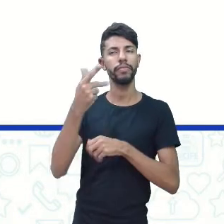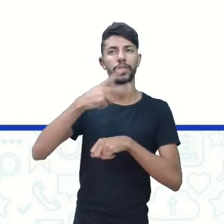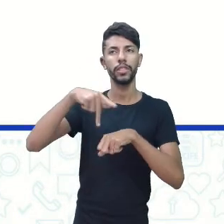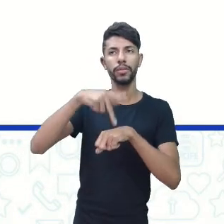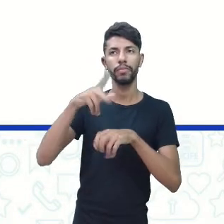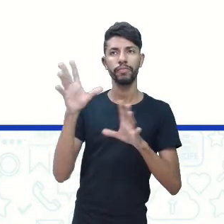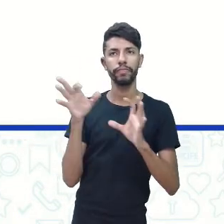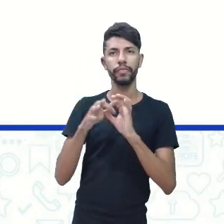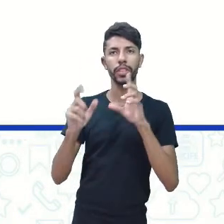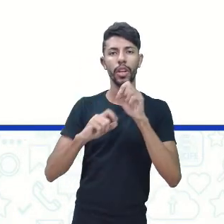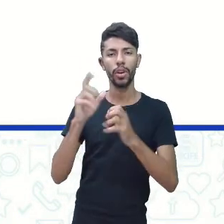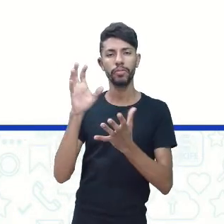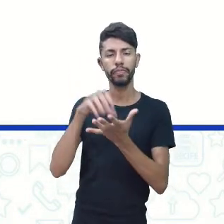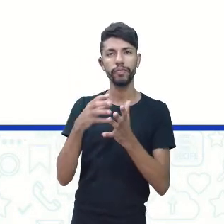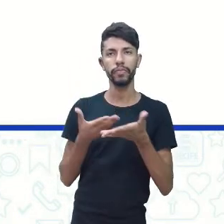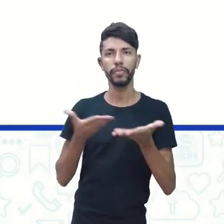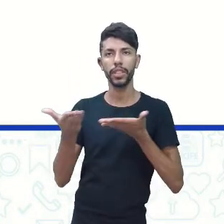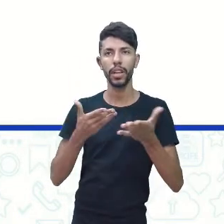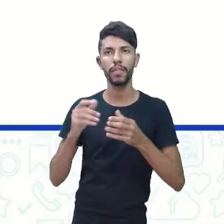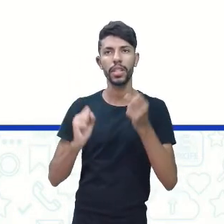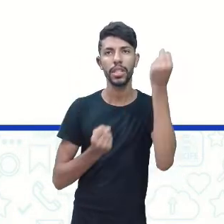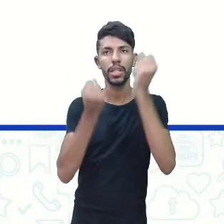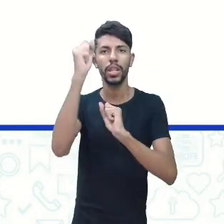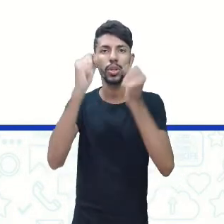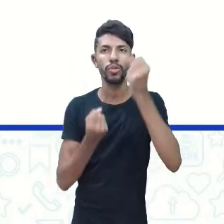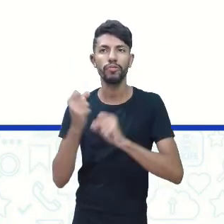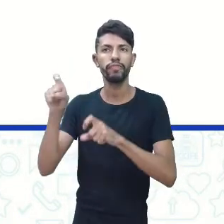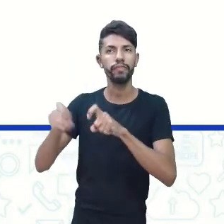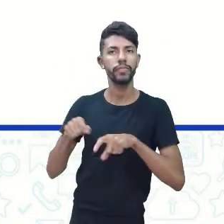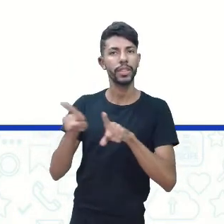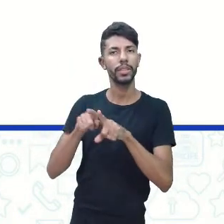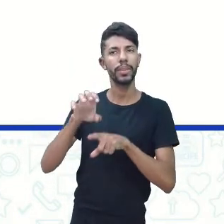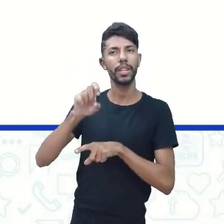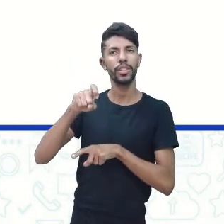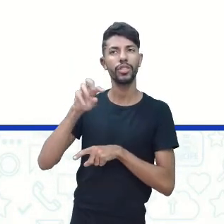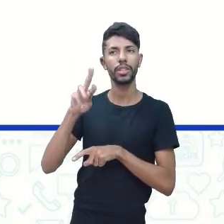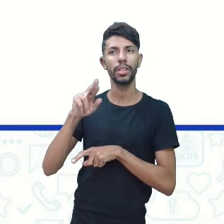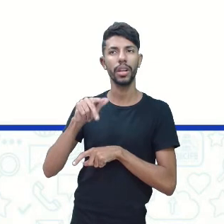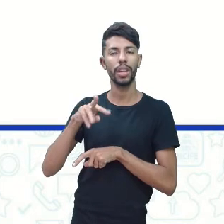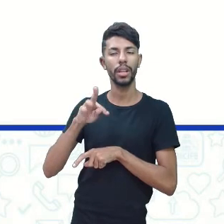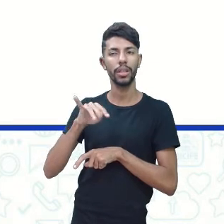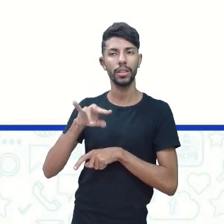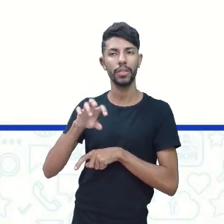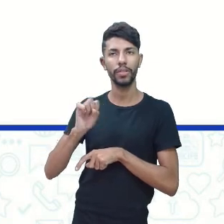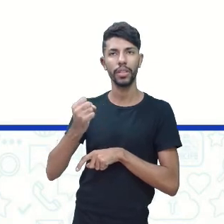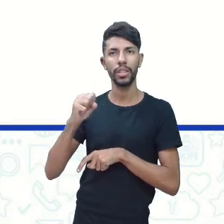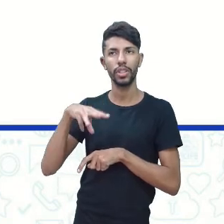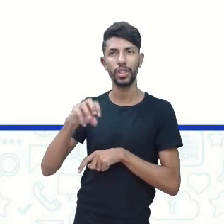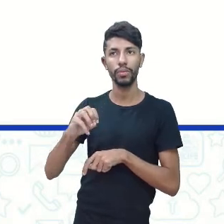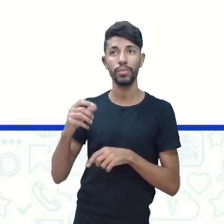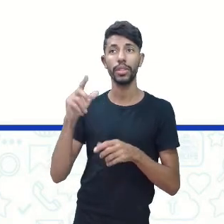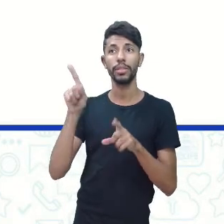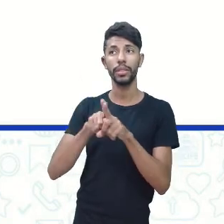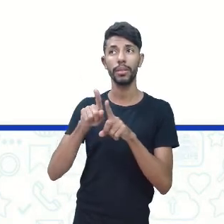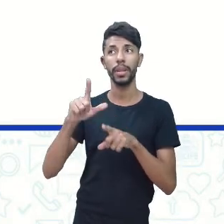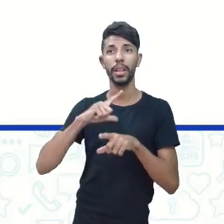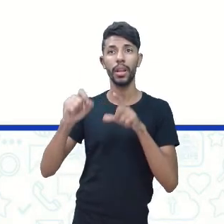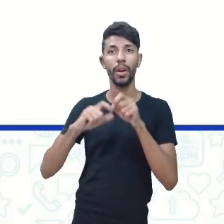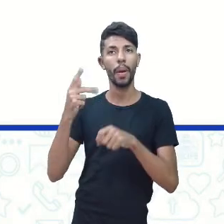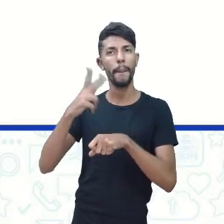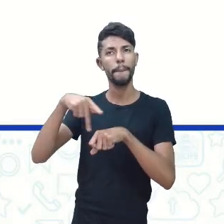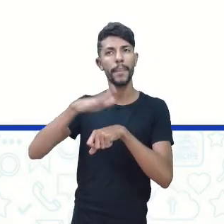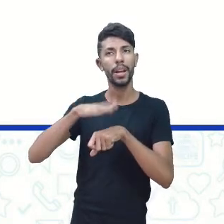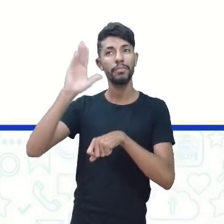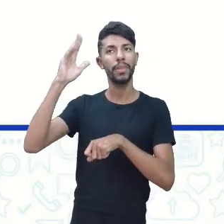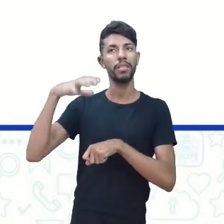alicerçada no setor de serviços, indústrias, agricultura e extrativismo. Ocupa atualmente a condição de país mais rico, olha só, ele se